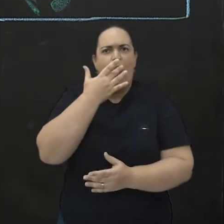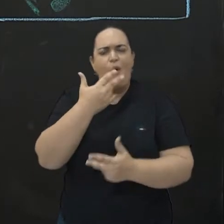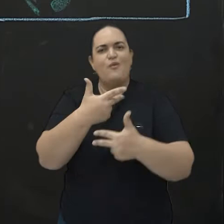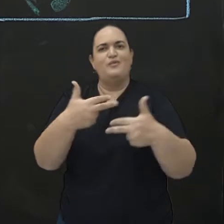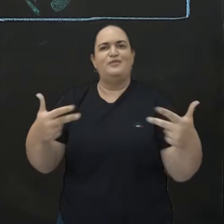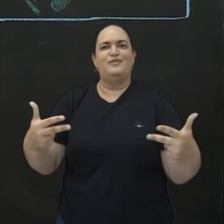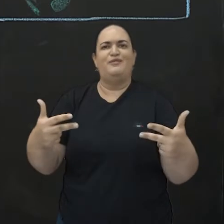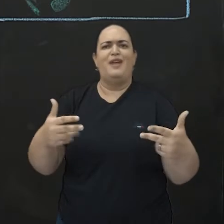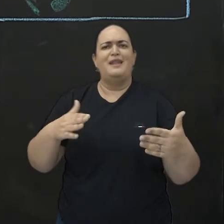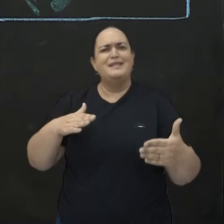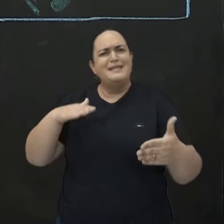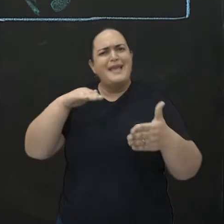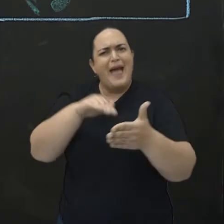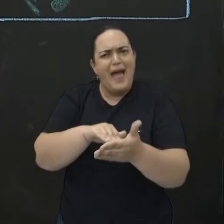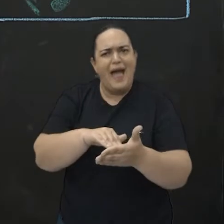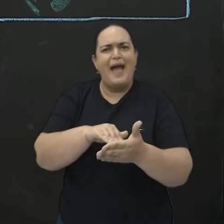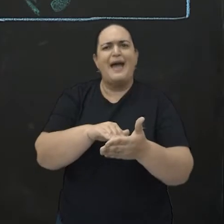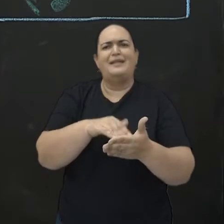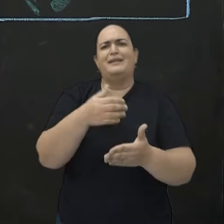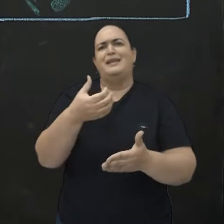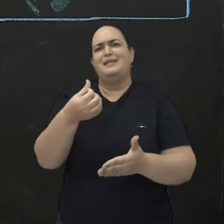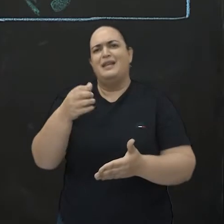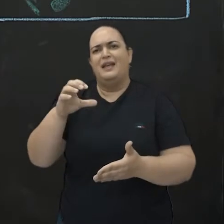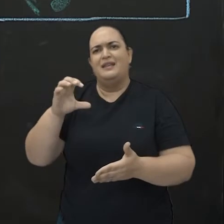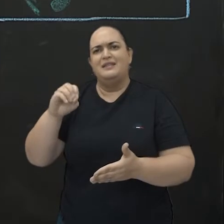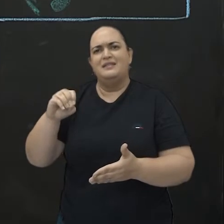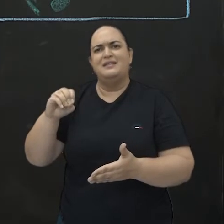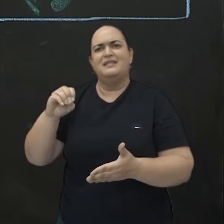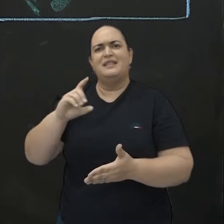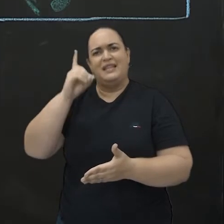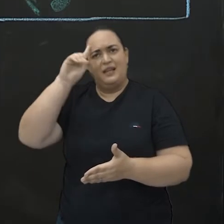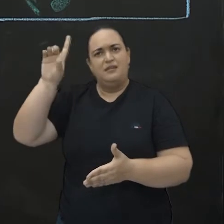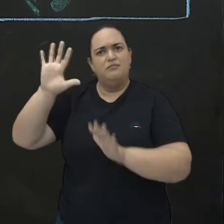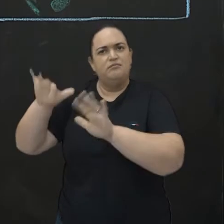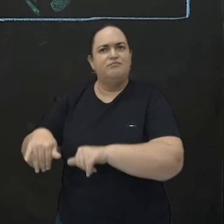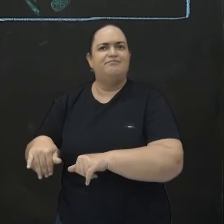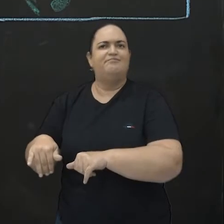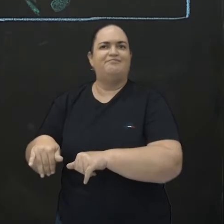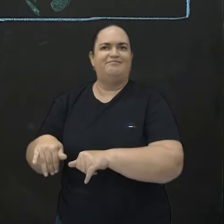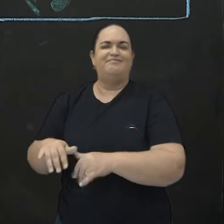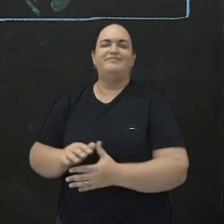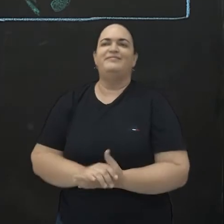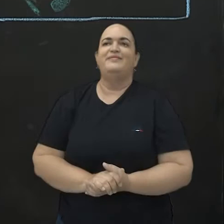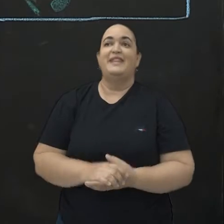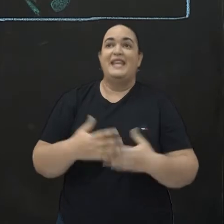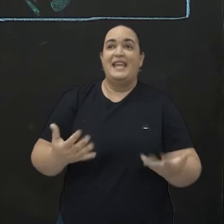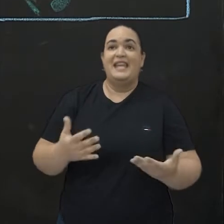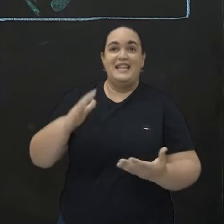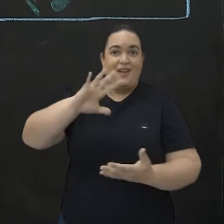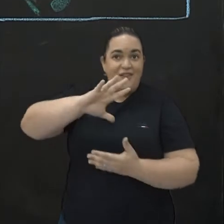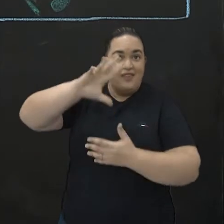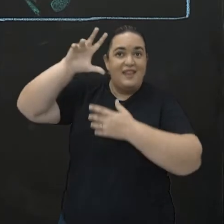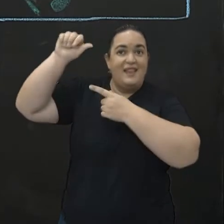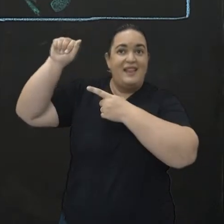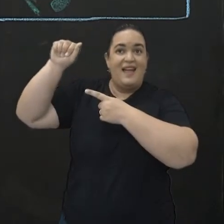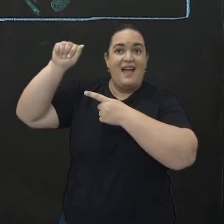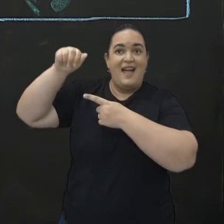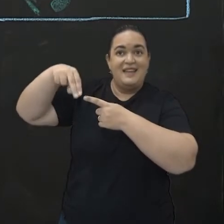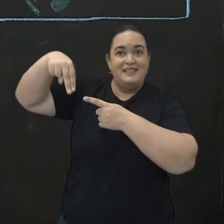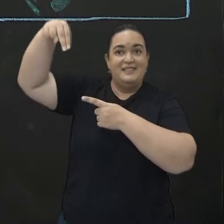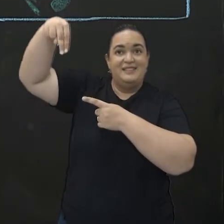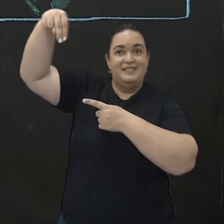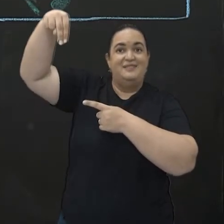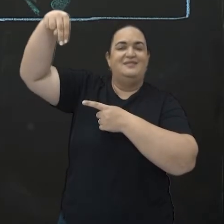até o seu ciclo acabar, cerca de 60 dias. Então, na Ásia do Norte, na Ásia Setentrional, vamos ter a formação